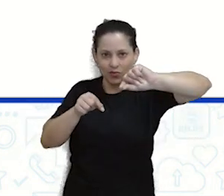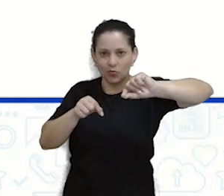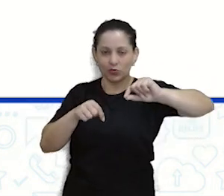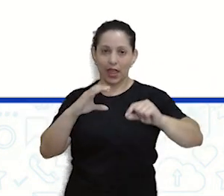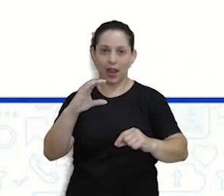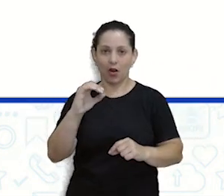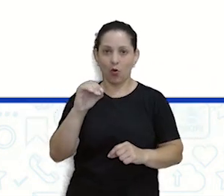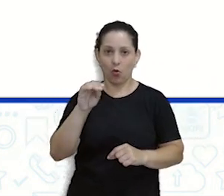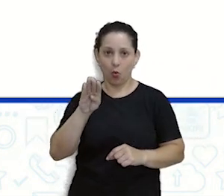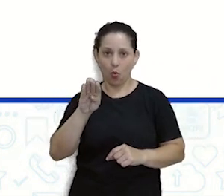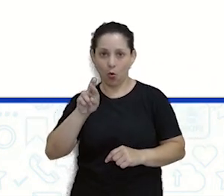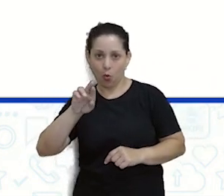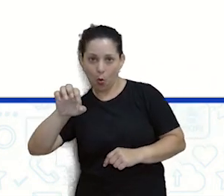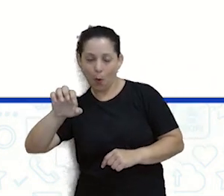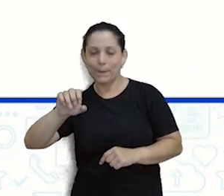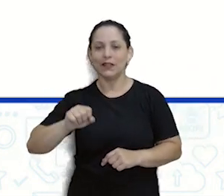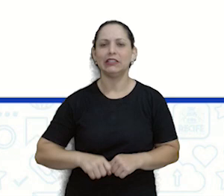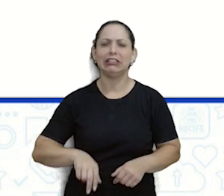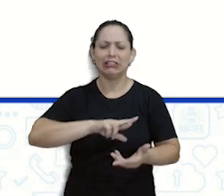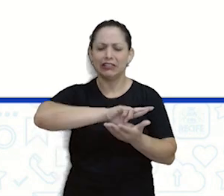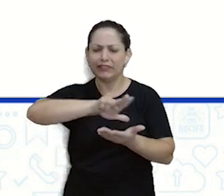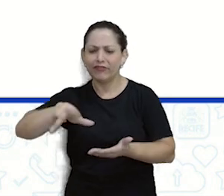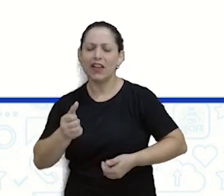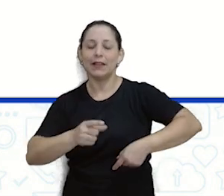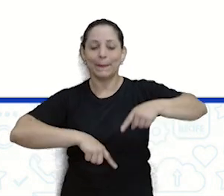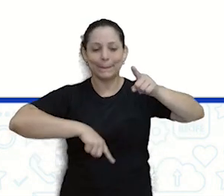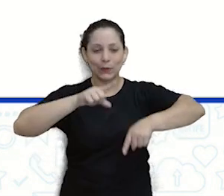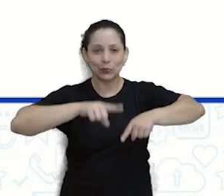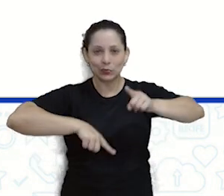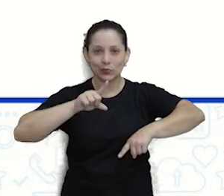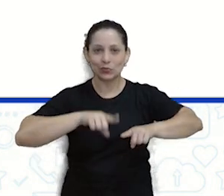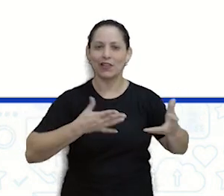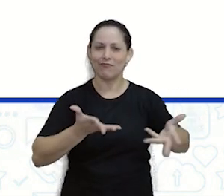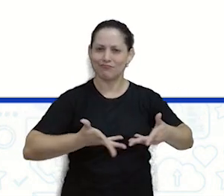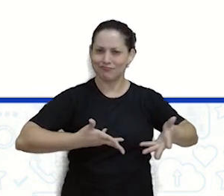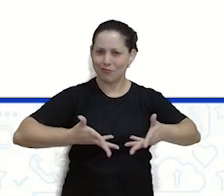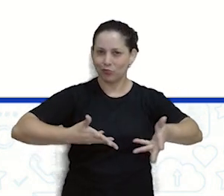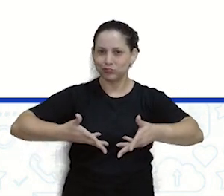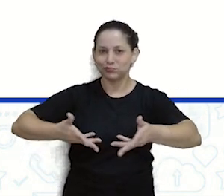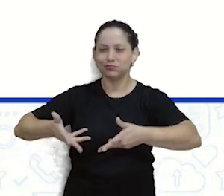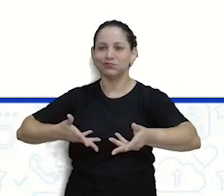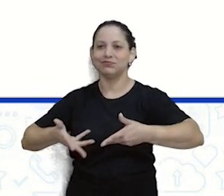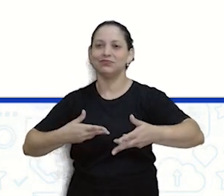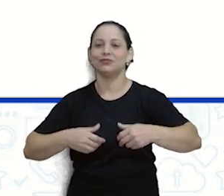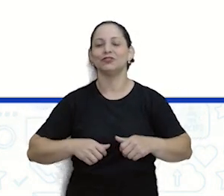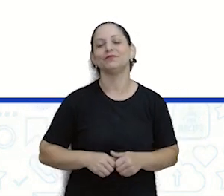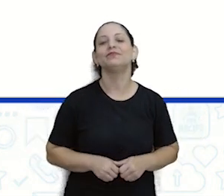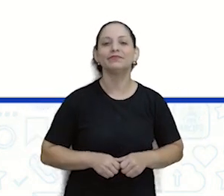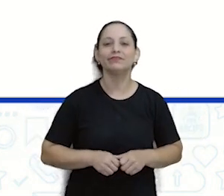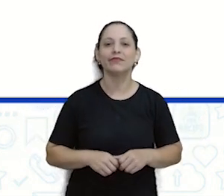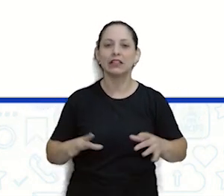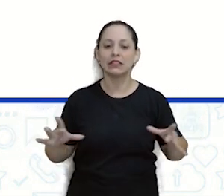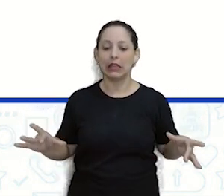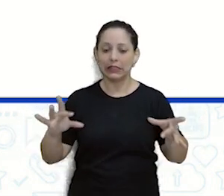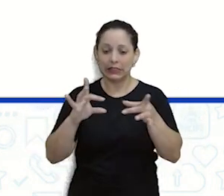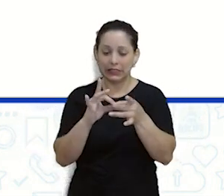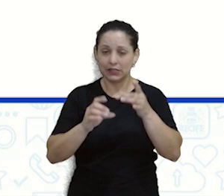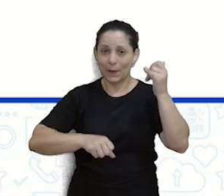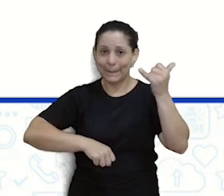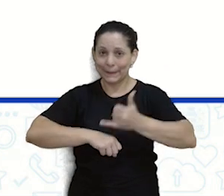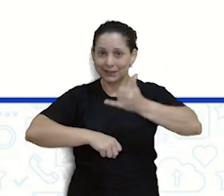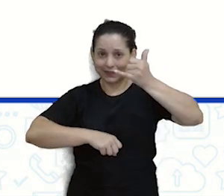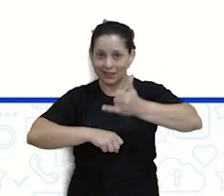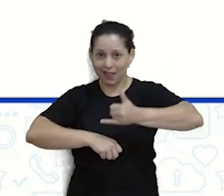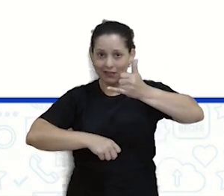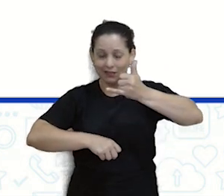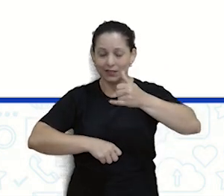para a fabricação de diversos produtos no nosso cotidiano, tá? Então, essa ligação metálica, ela